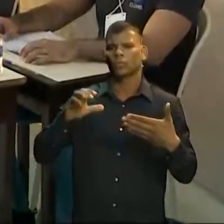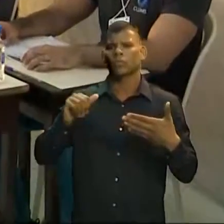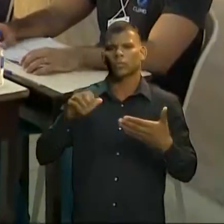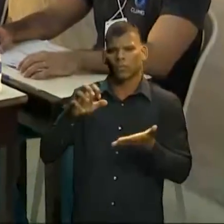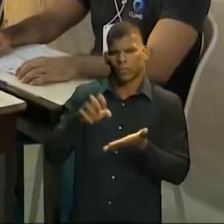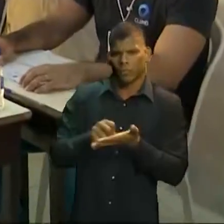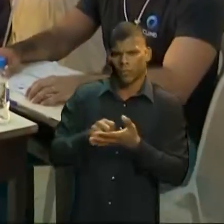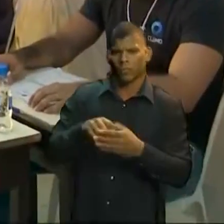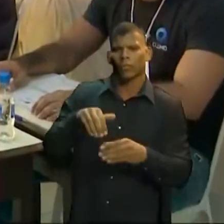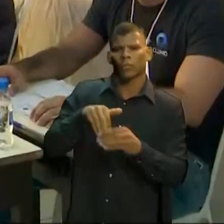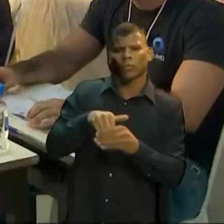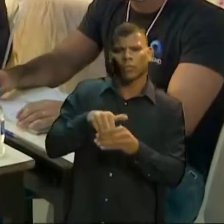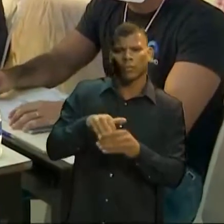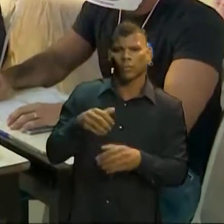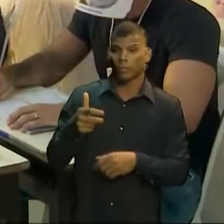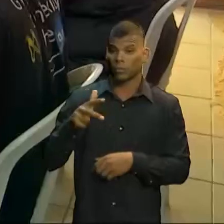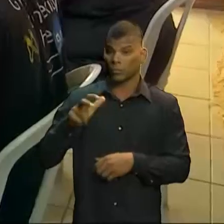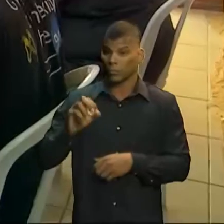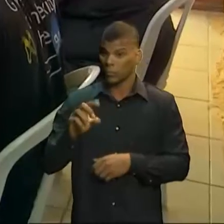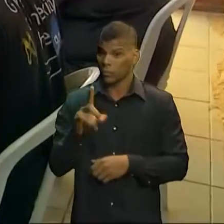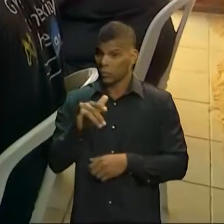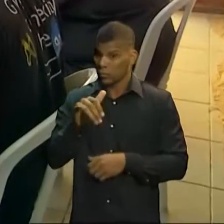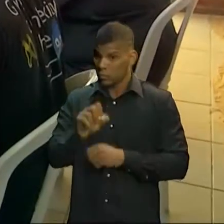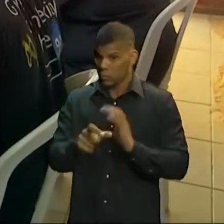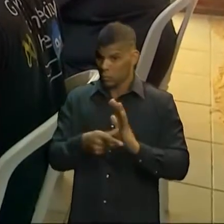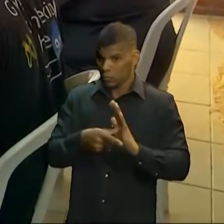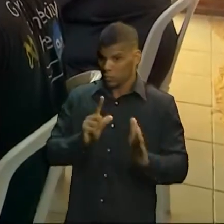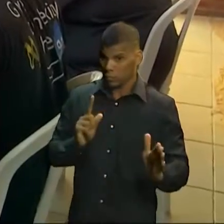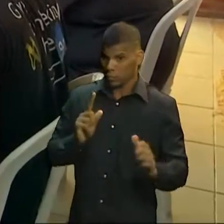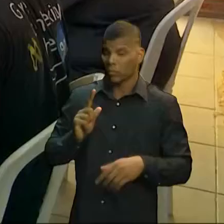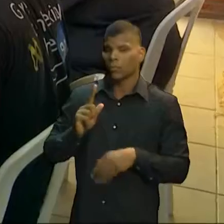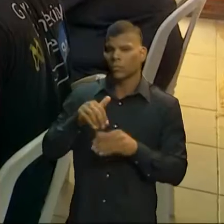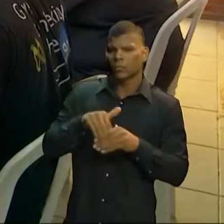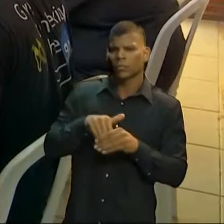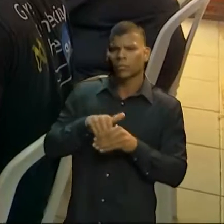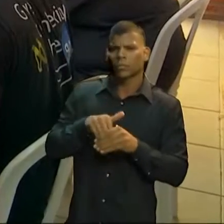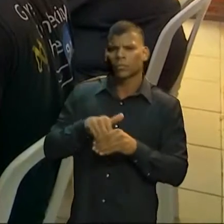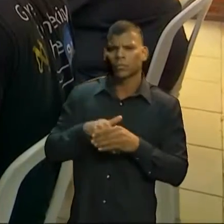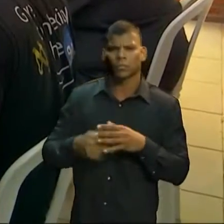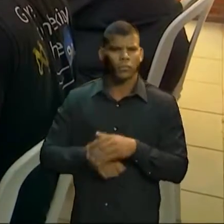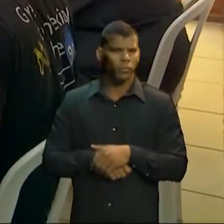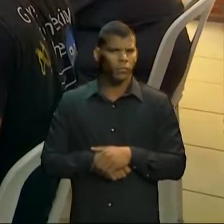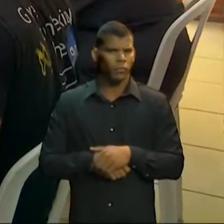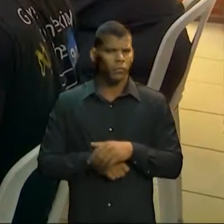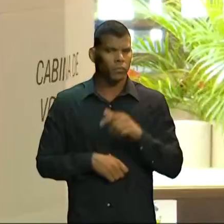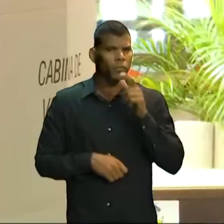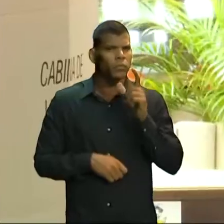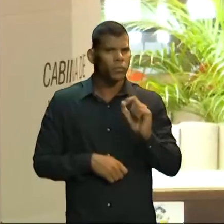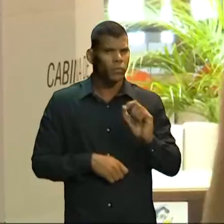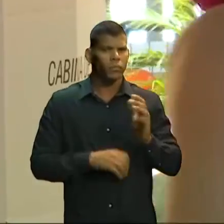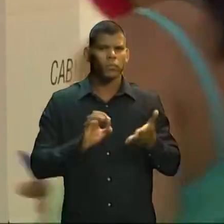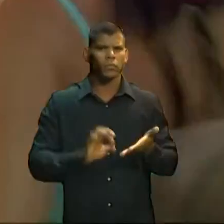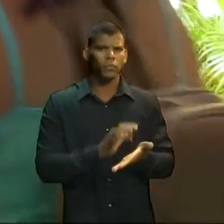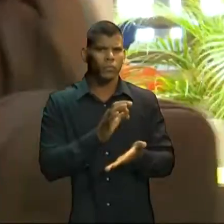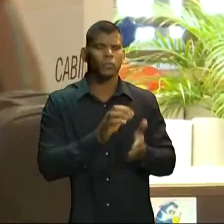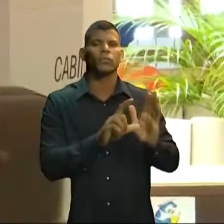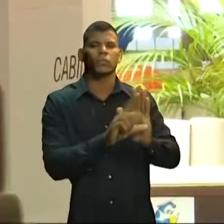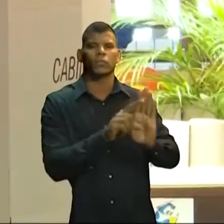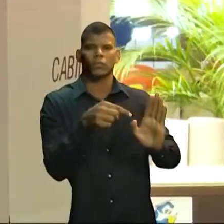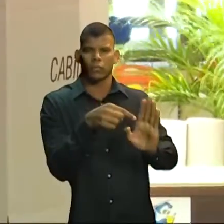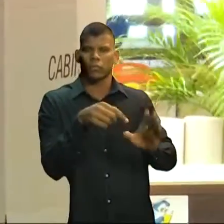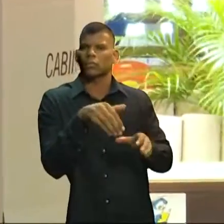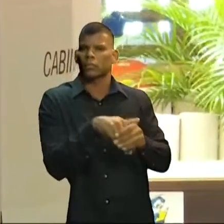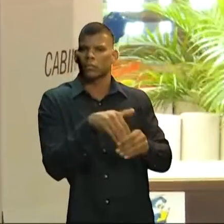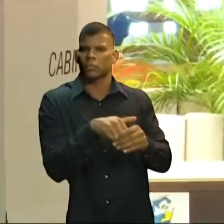deve ocorrer 150 dias antes de cada pleito, segundo a Lei das Eleições. O primeiro